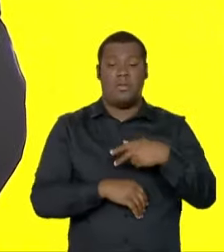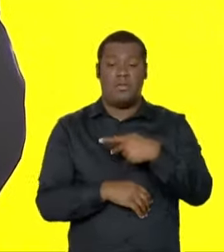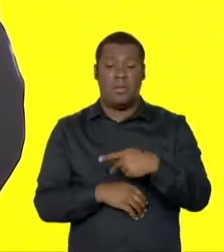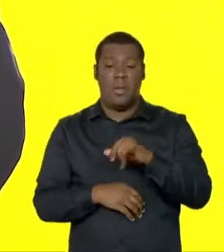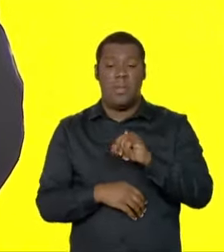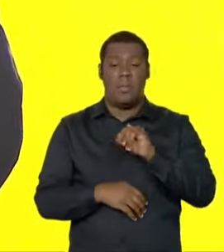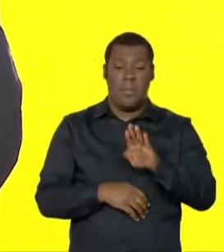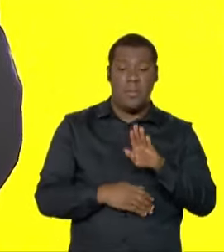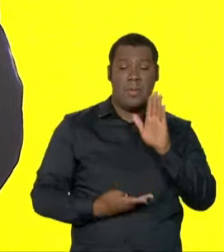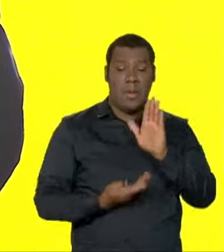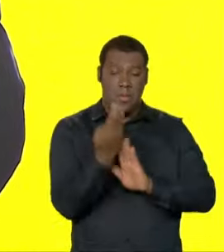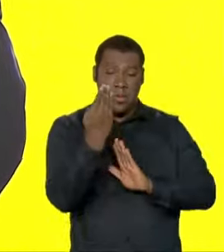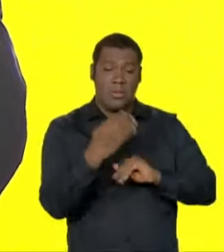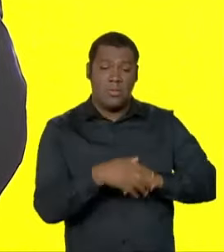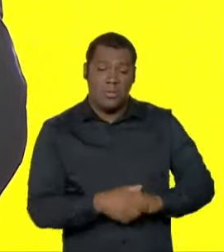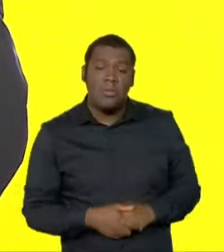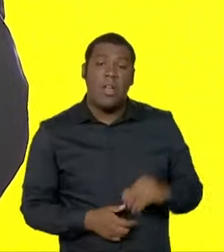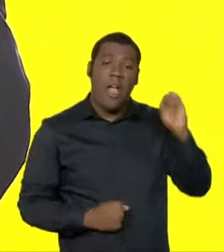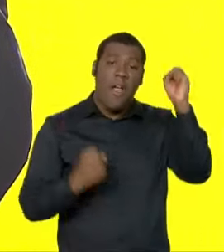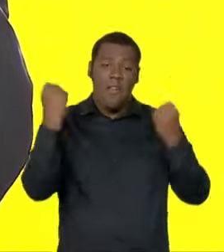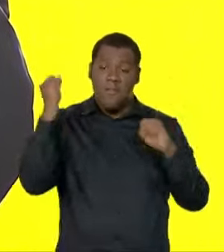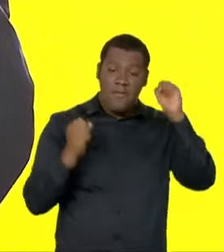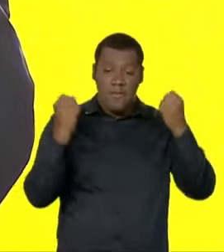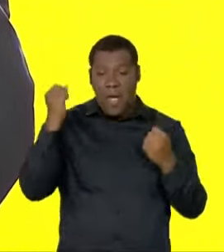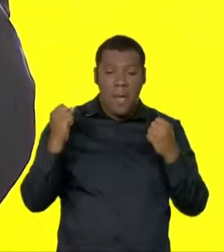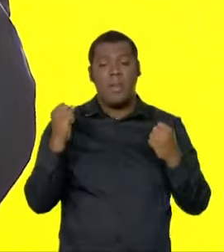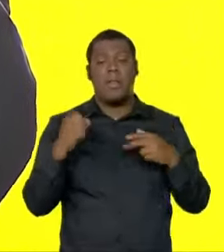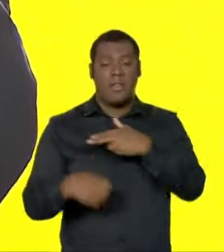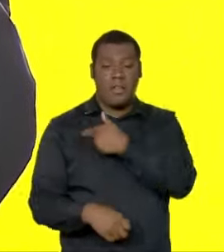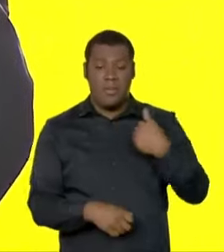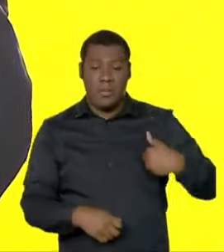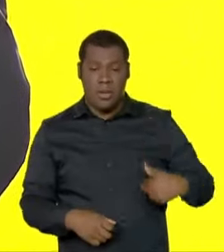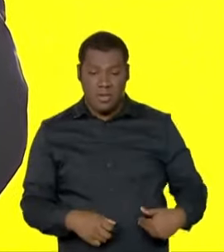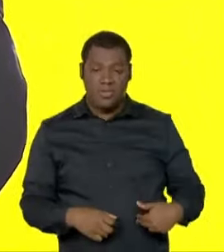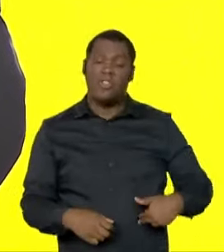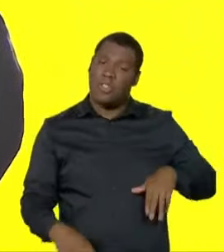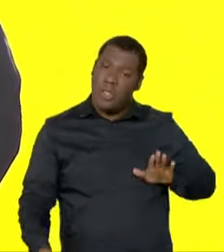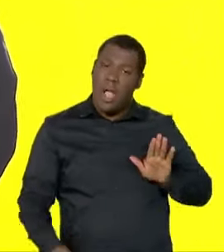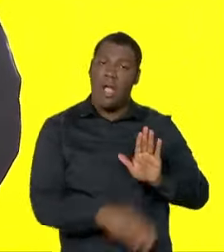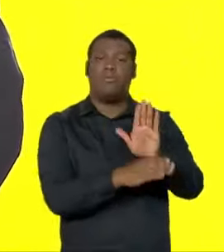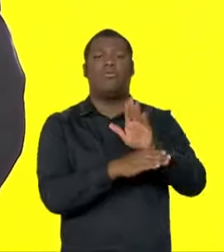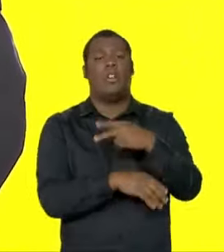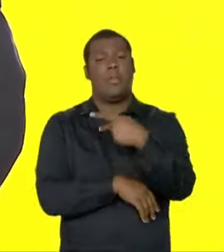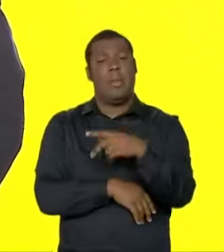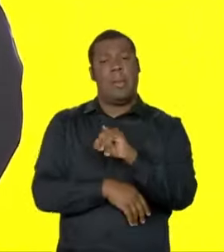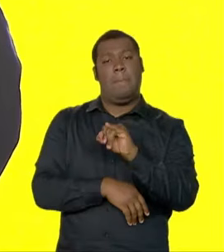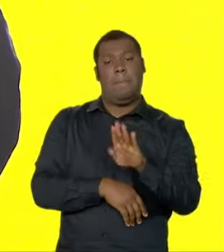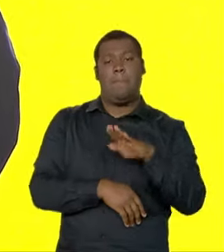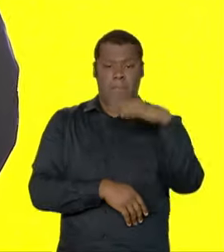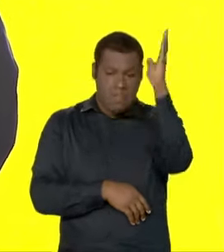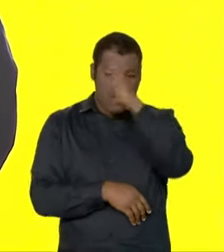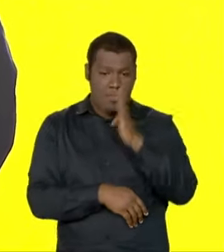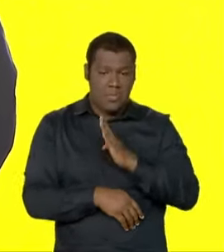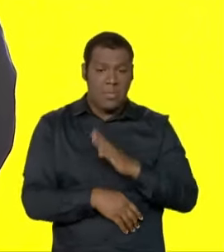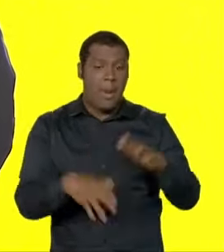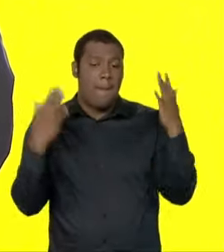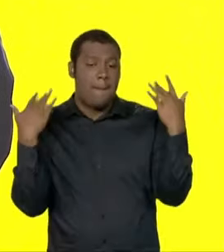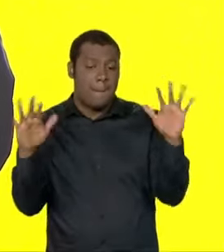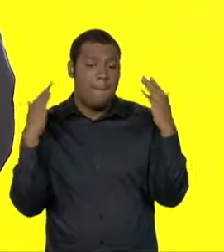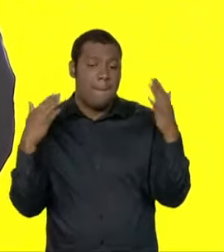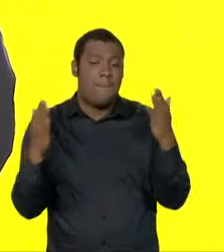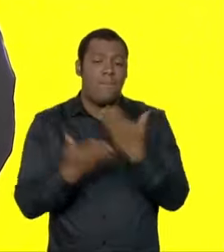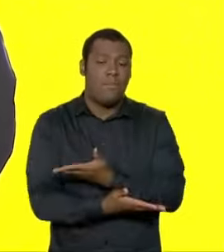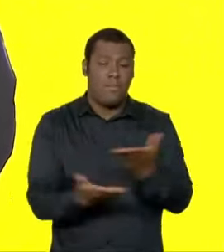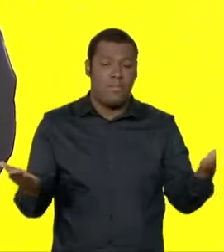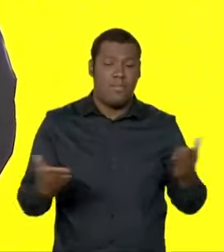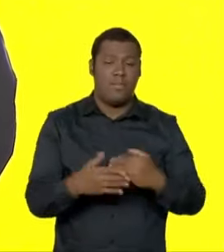construção chega a representar 30% do PIB. Quer dizer, mostra que no Brasil tem muito espaço para crescer, a gente acredita muito nisso. E parabenizo a todos vocês aí